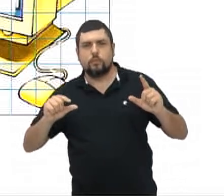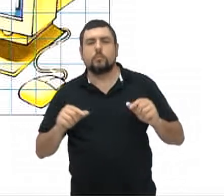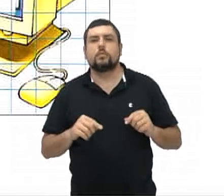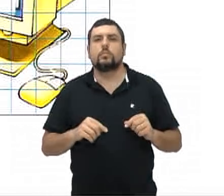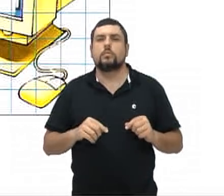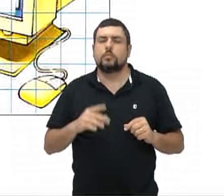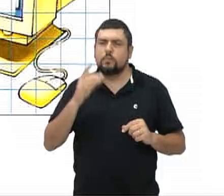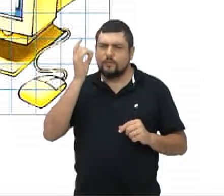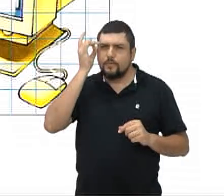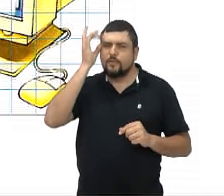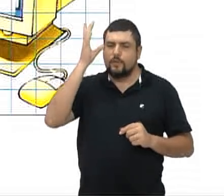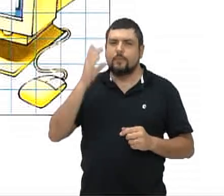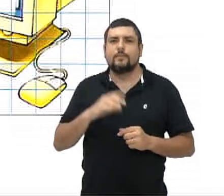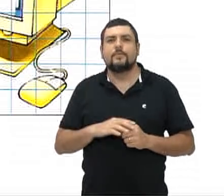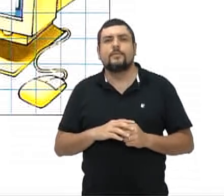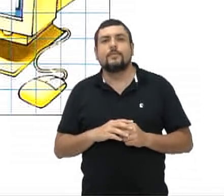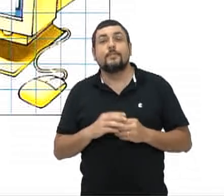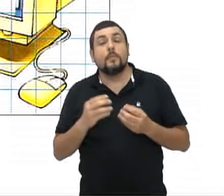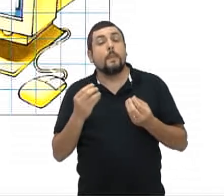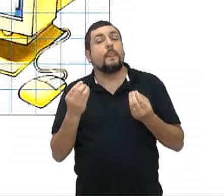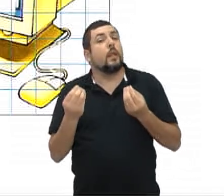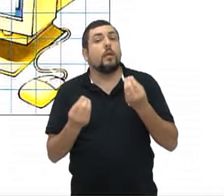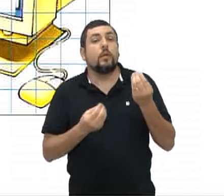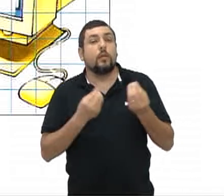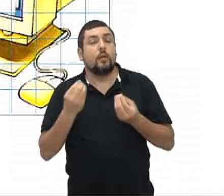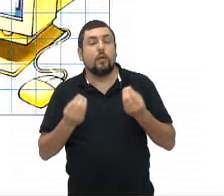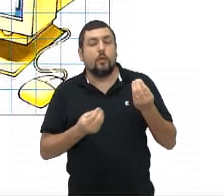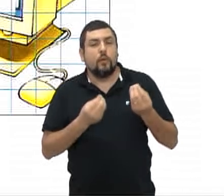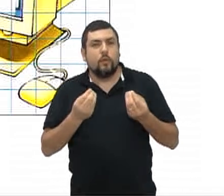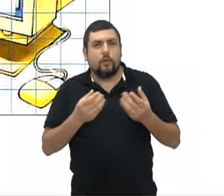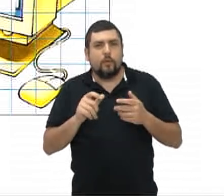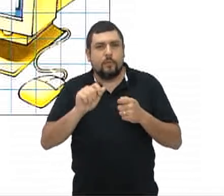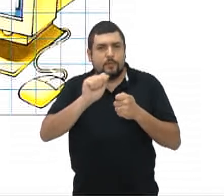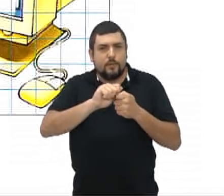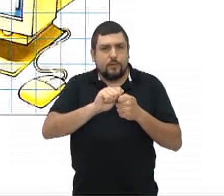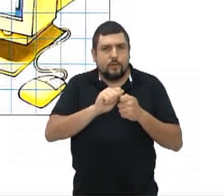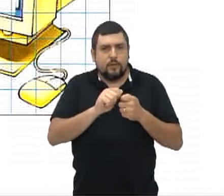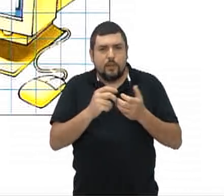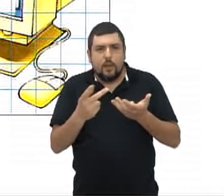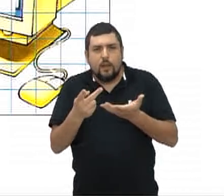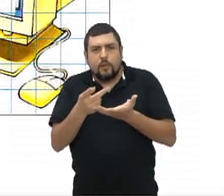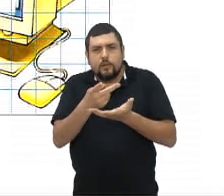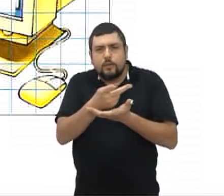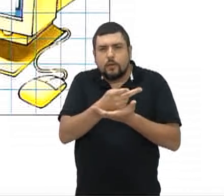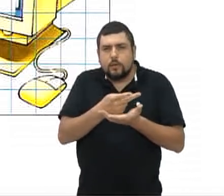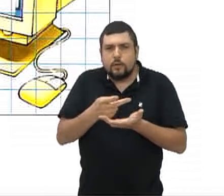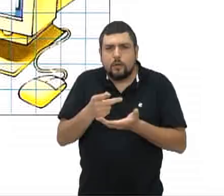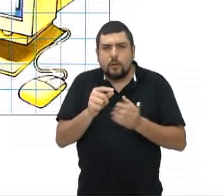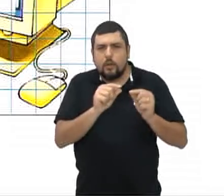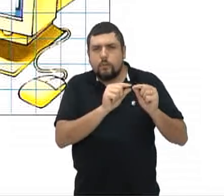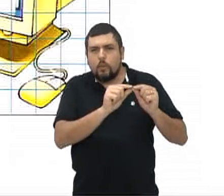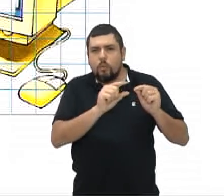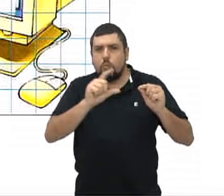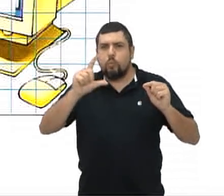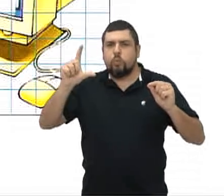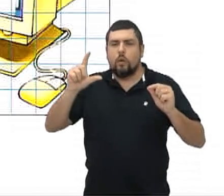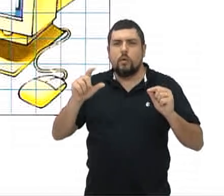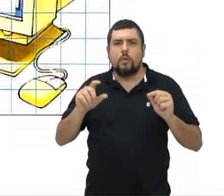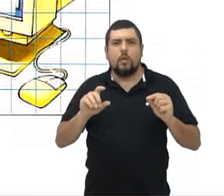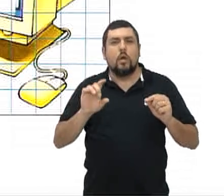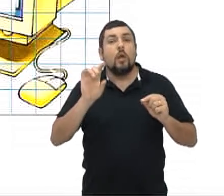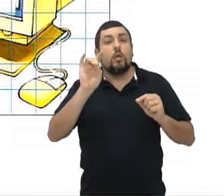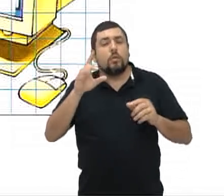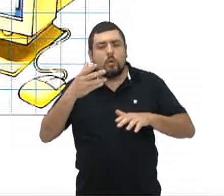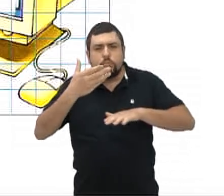É fácil. Para facilitar a ampliação ou a redução de uma figura, é só você construir uma malha